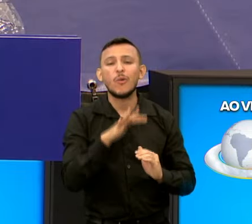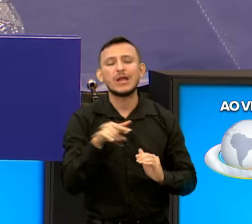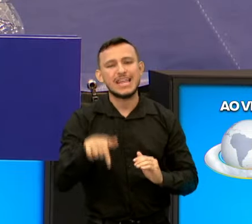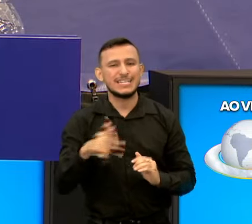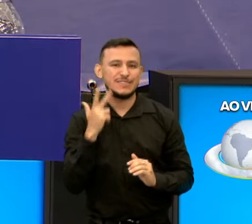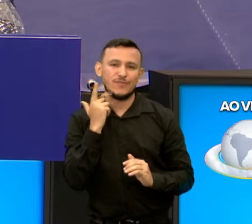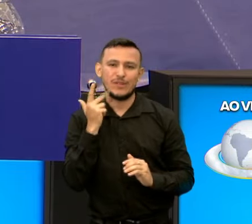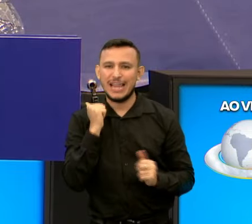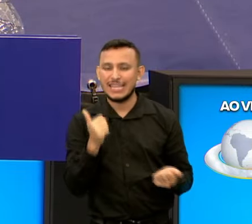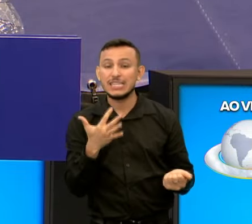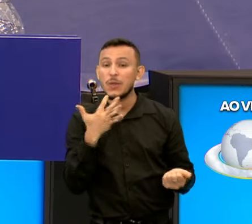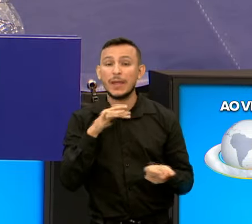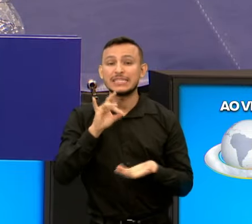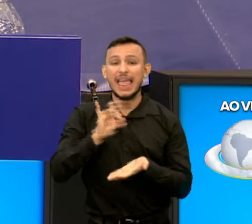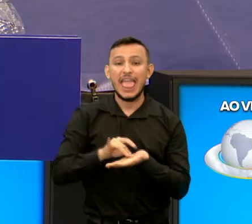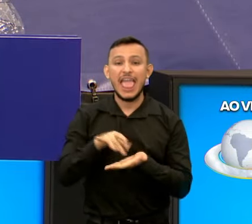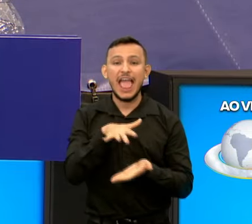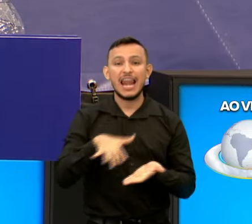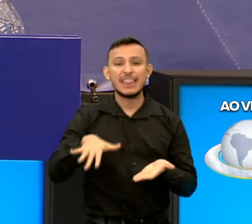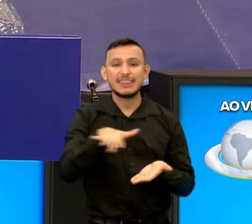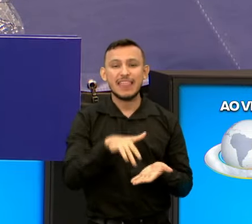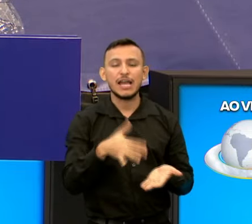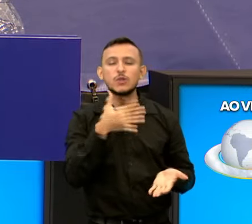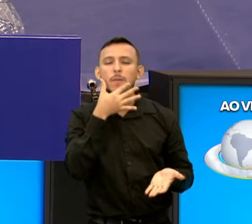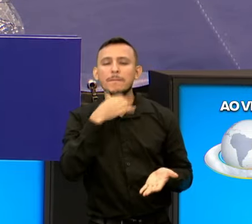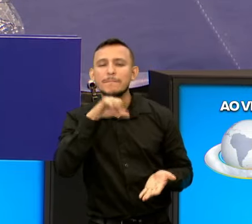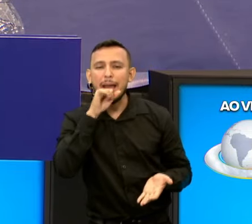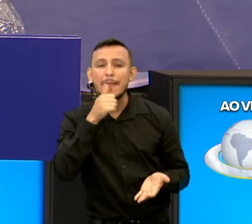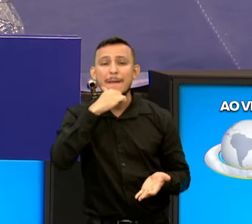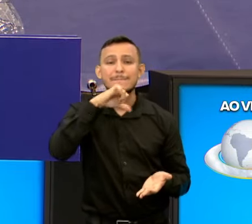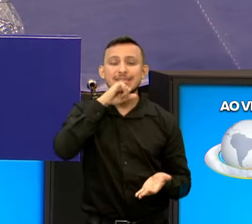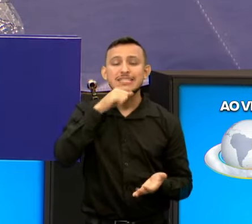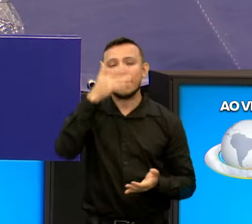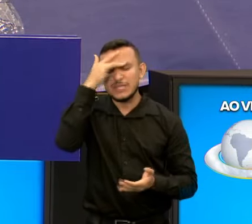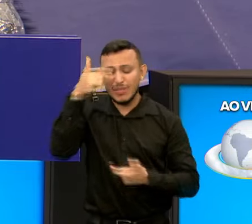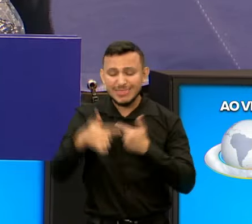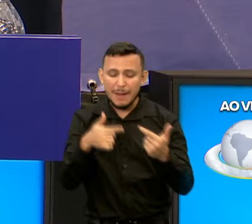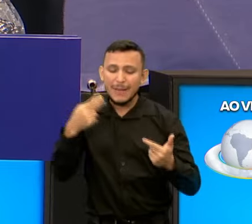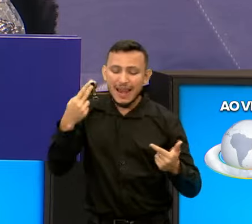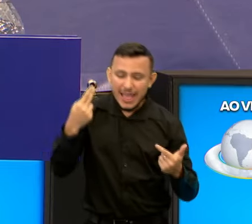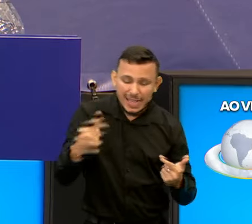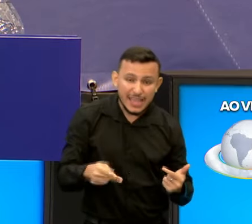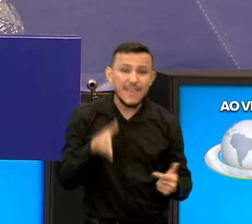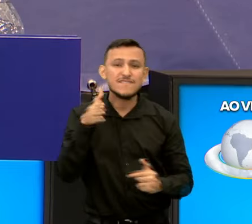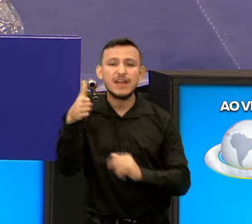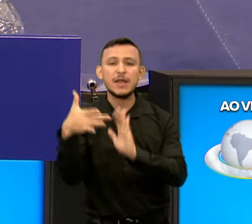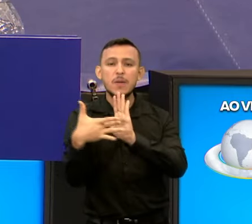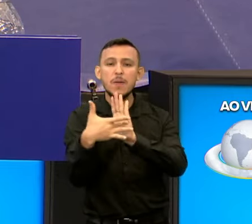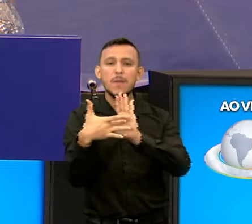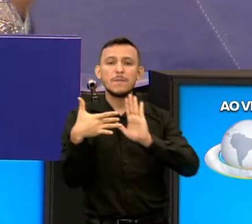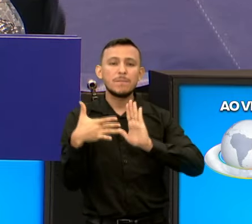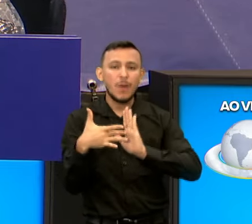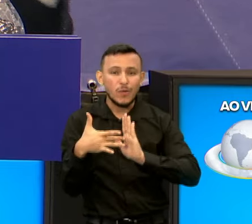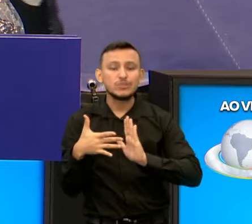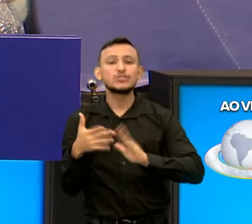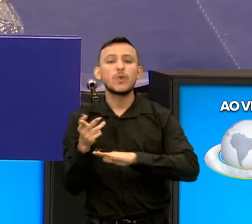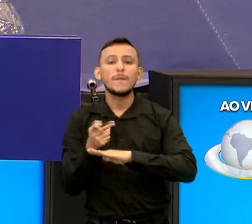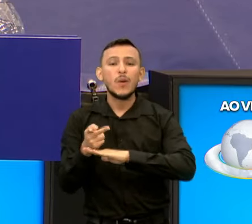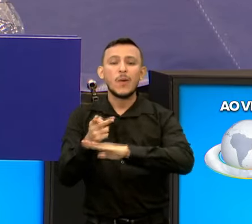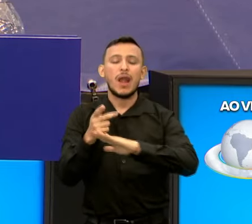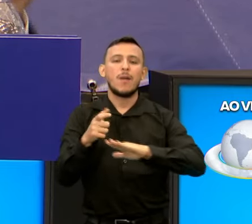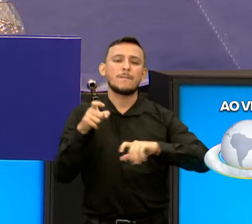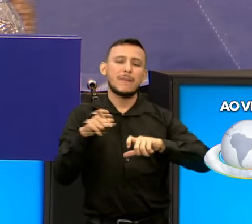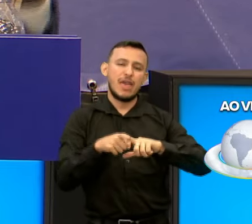Fortaleza, não conhece a realidade do paizinho, da mãezinha, do trabalhador, da trabalhadora, que vai no posto de saúde atrás de um